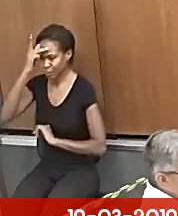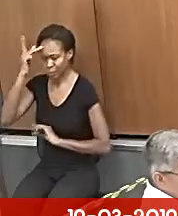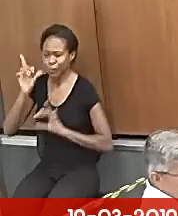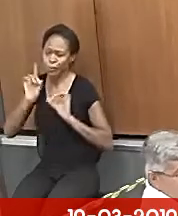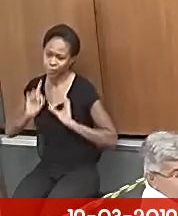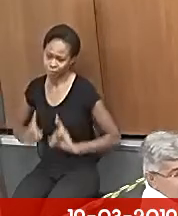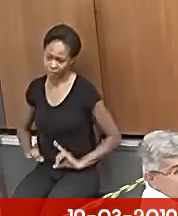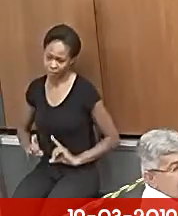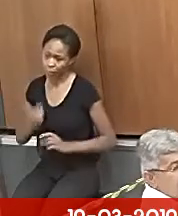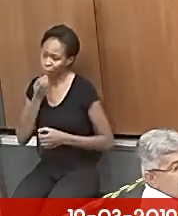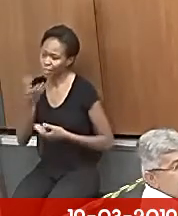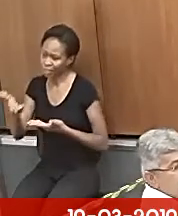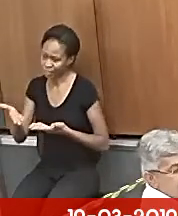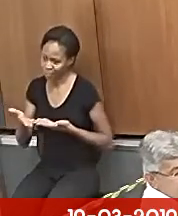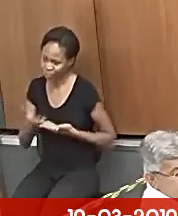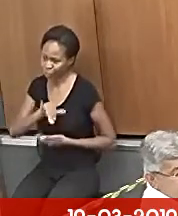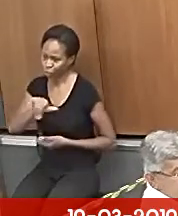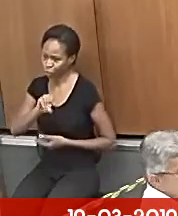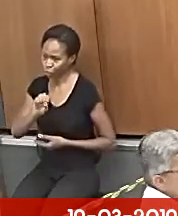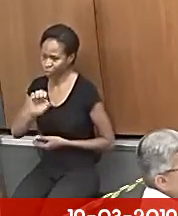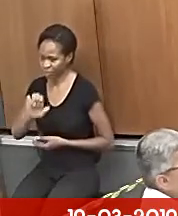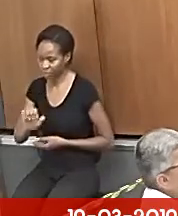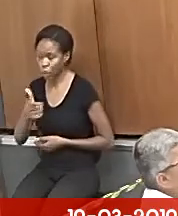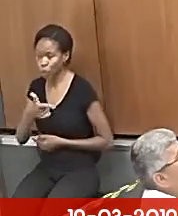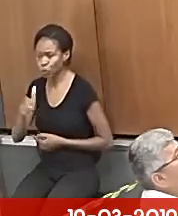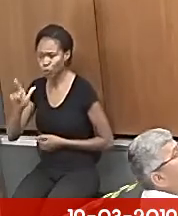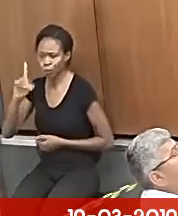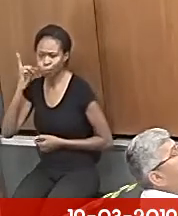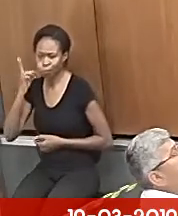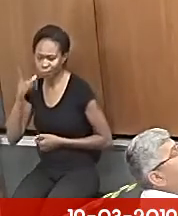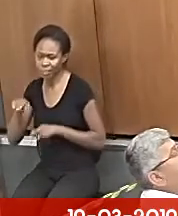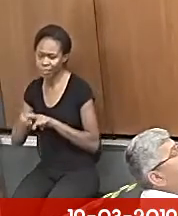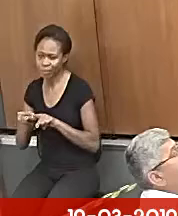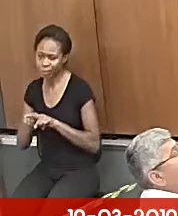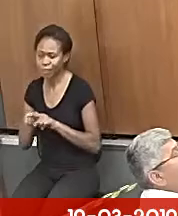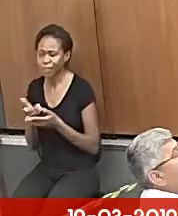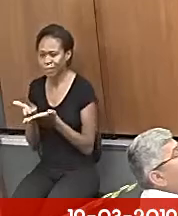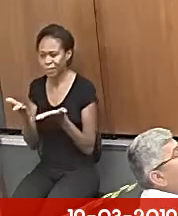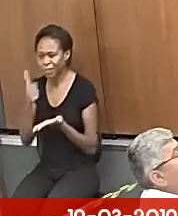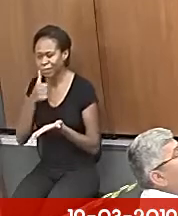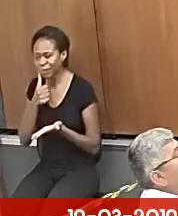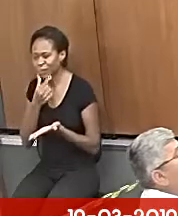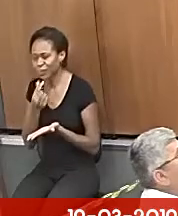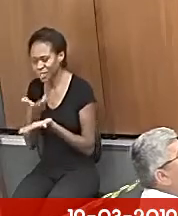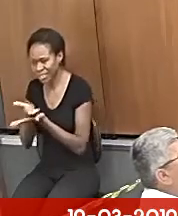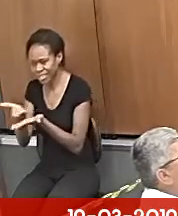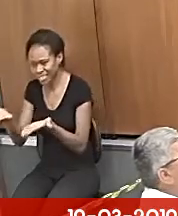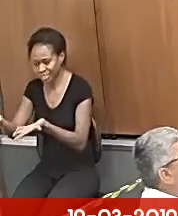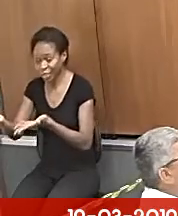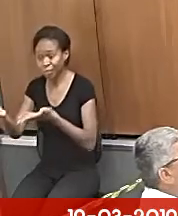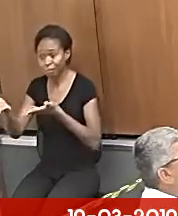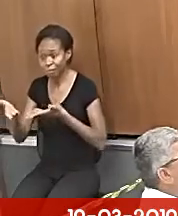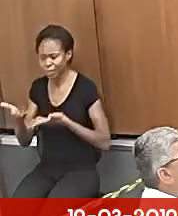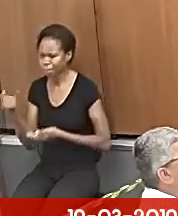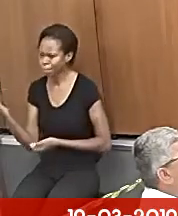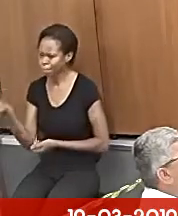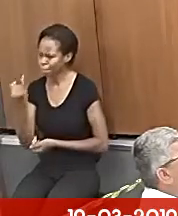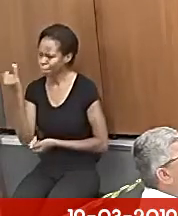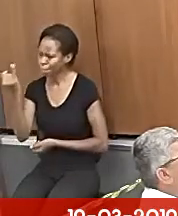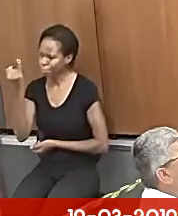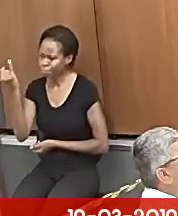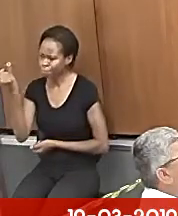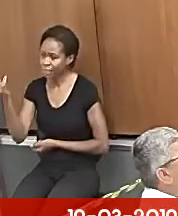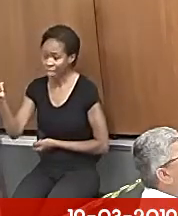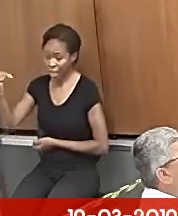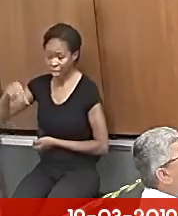e os demais deputados que já estão conosco aqui convidados e convidadas é que são importantíssimos neste